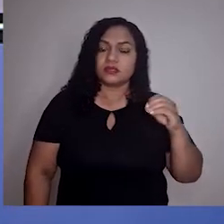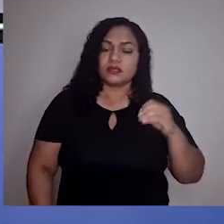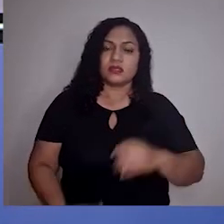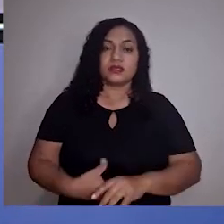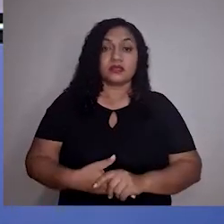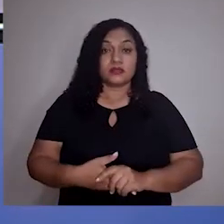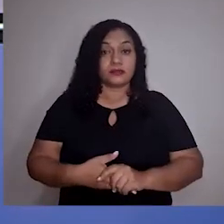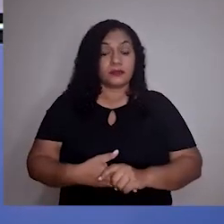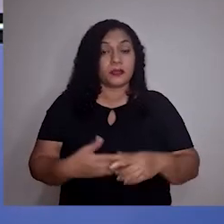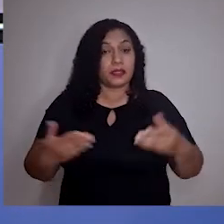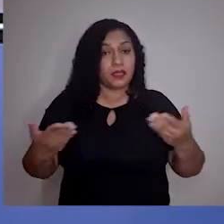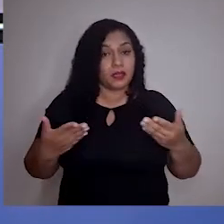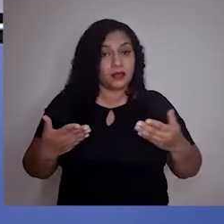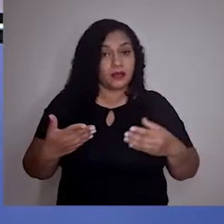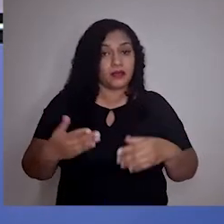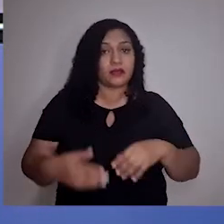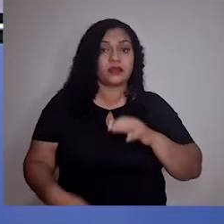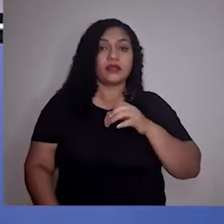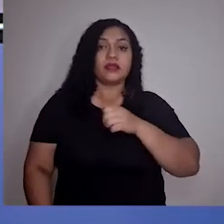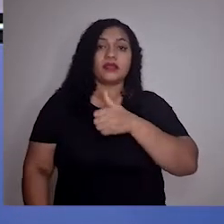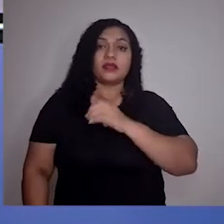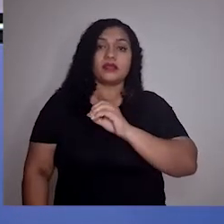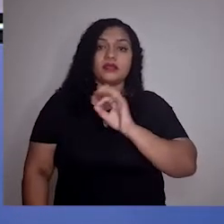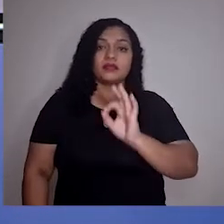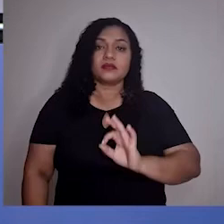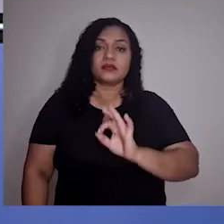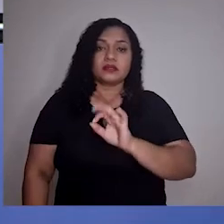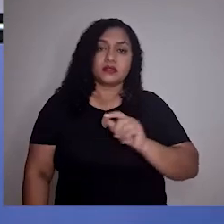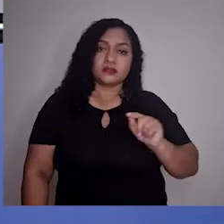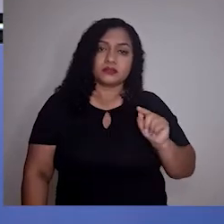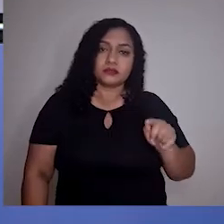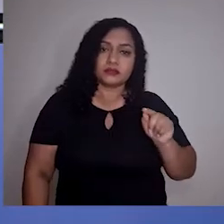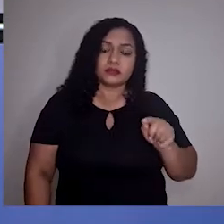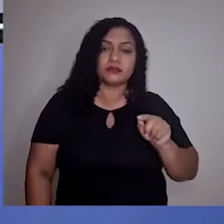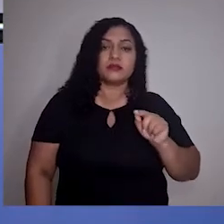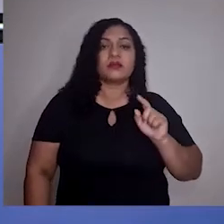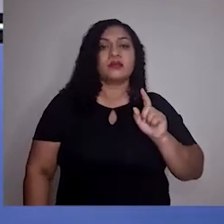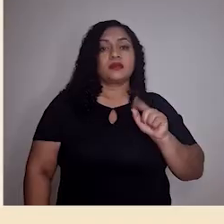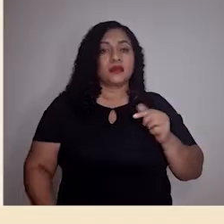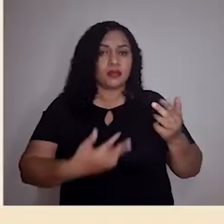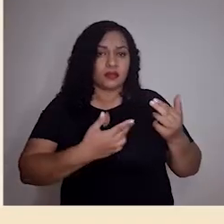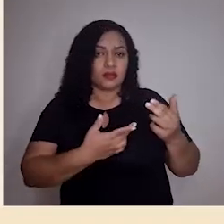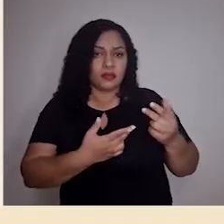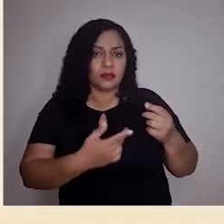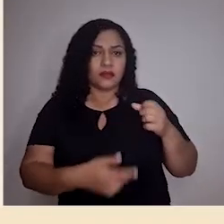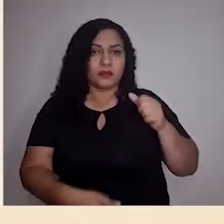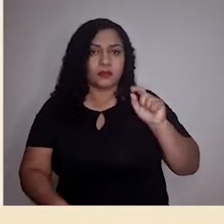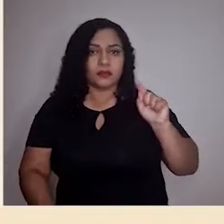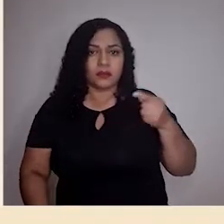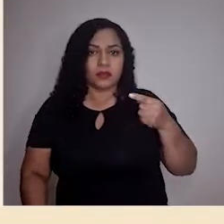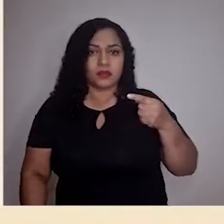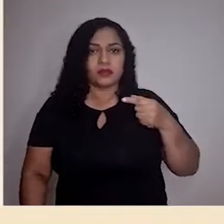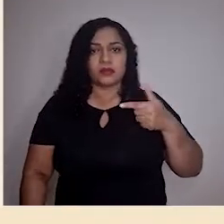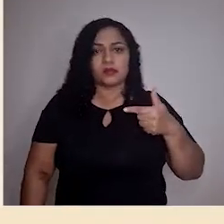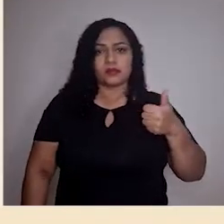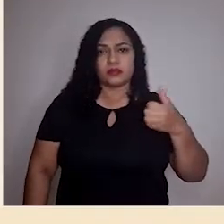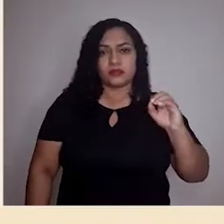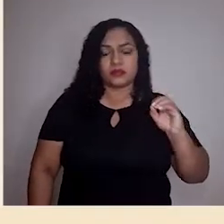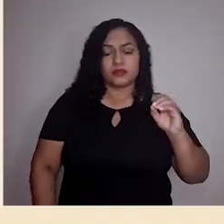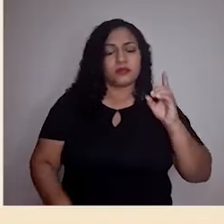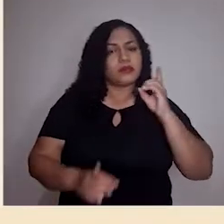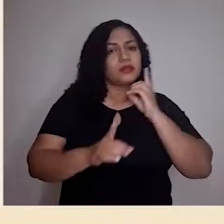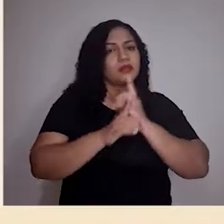10% de 12.100 é 1.210. Para encontrar o montante, a gente soma 12.100